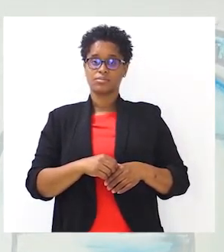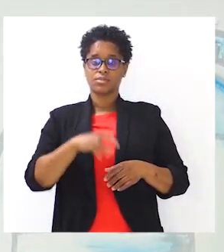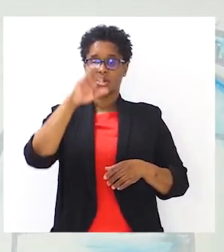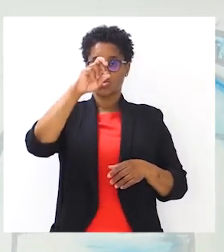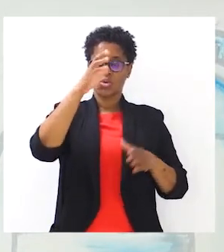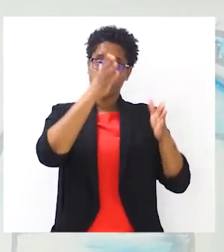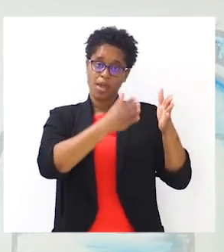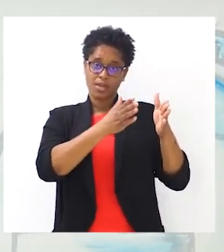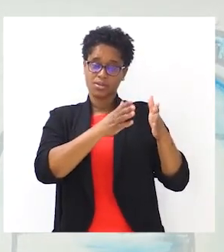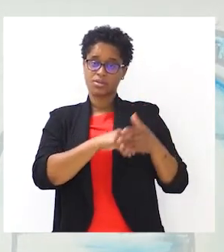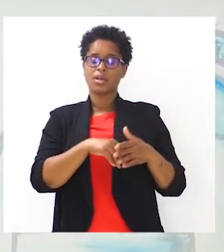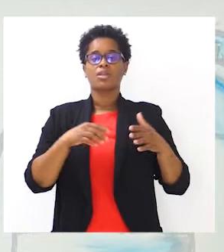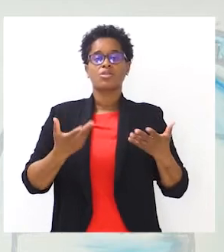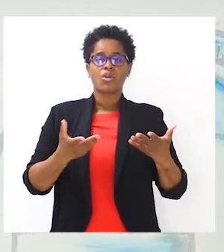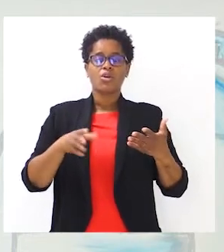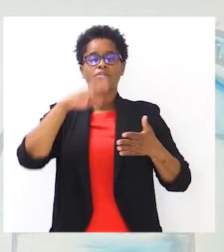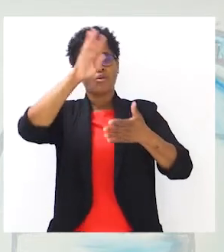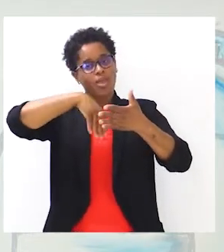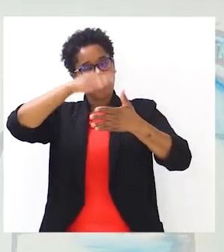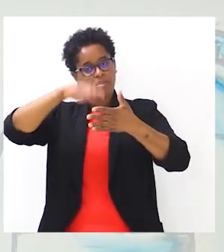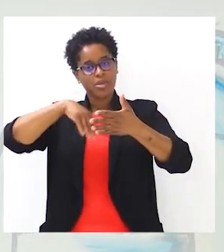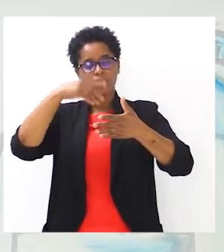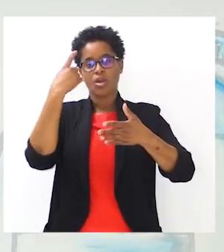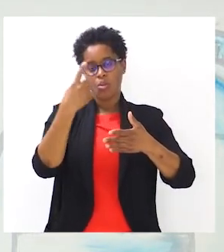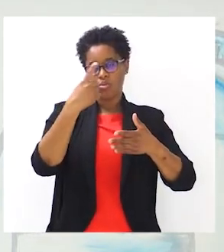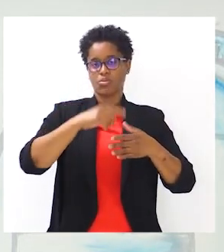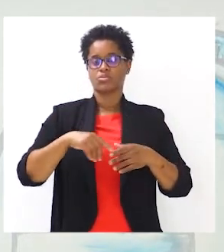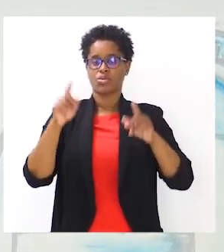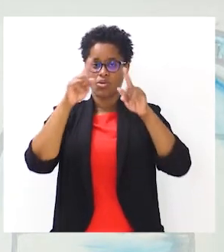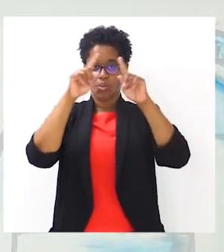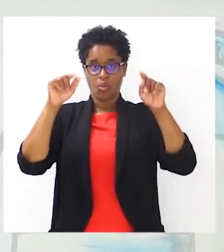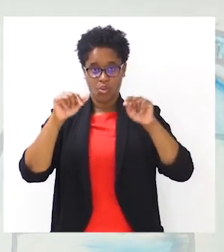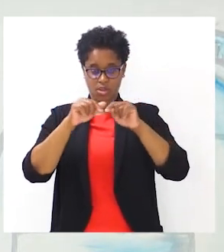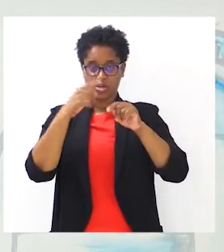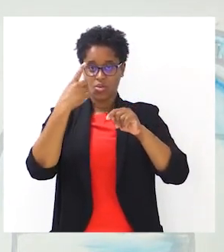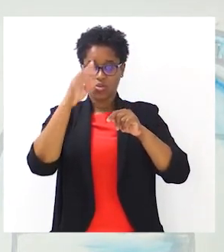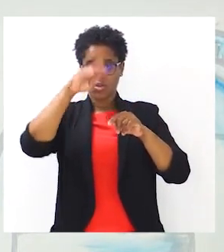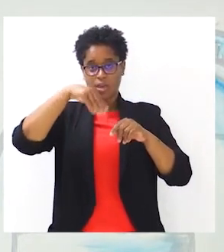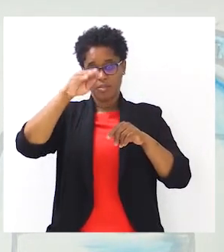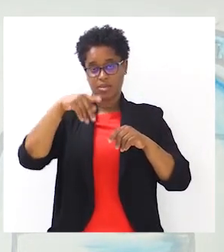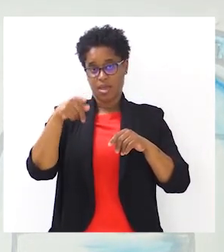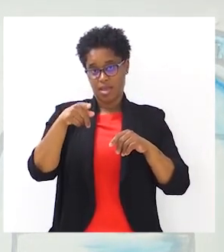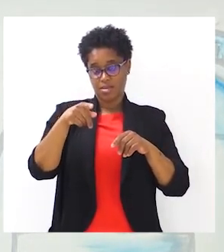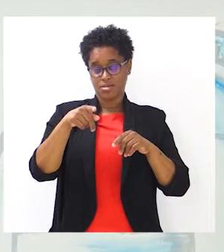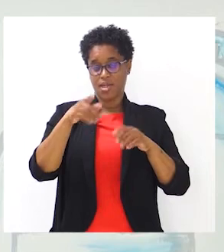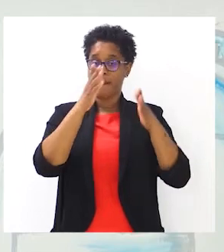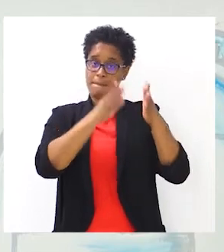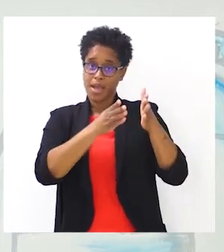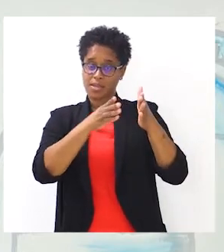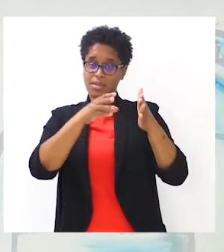partes, então vamos pintar um quadradinho. Esta é a porção da pizza